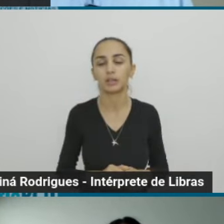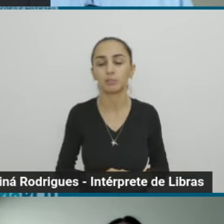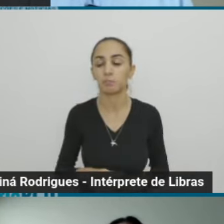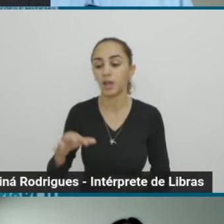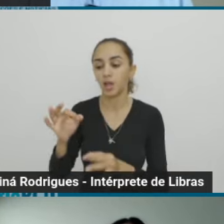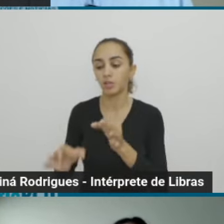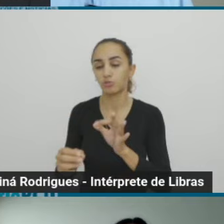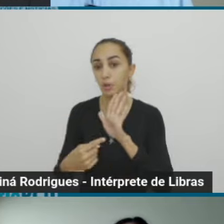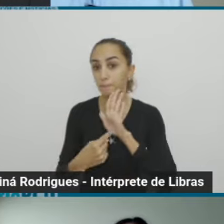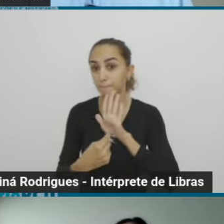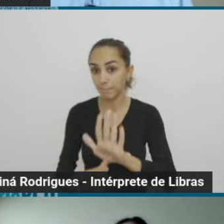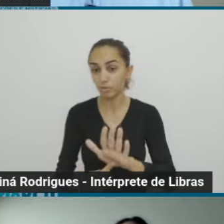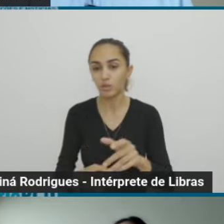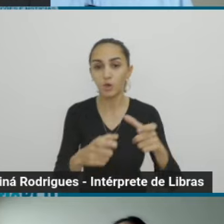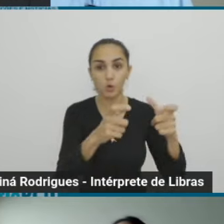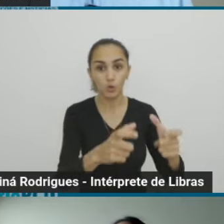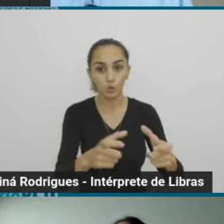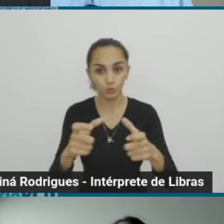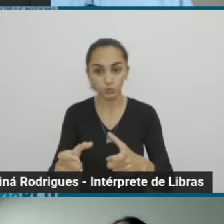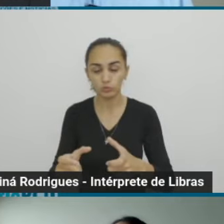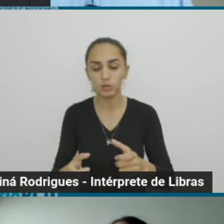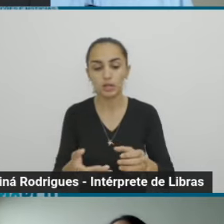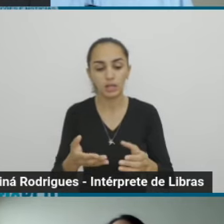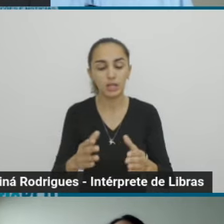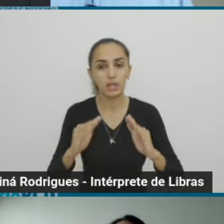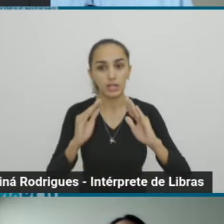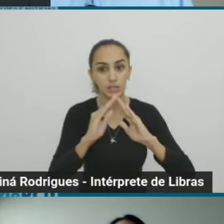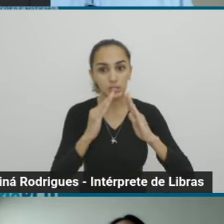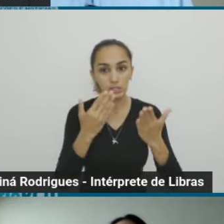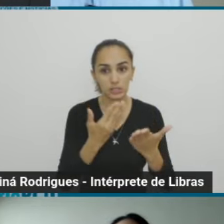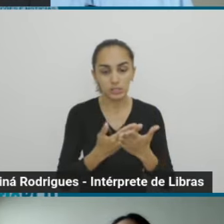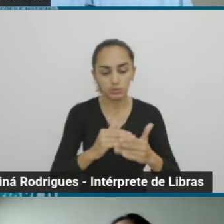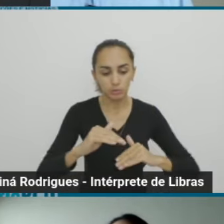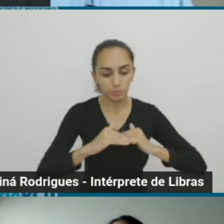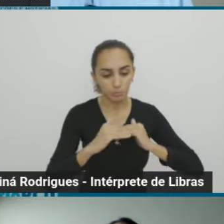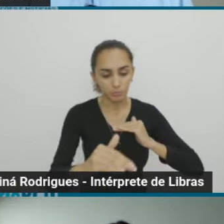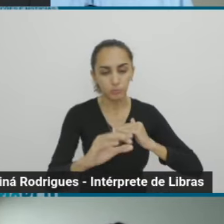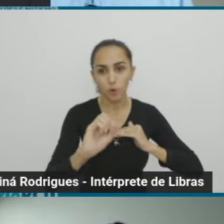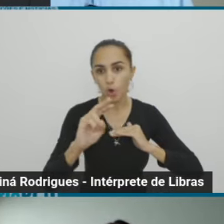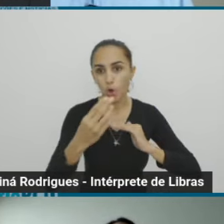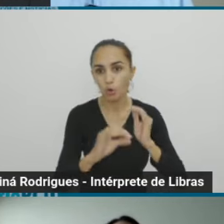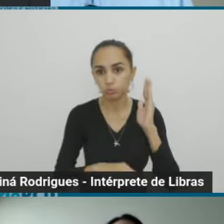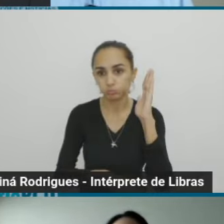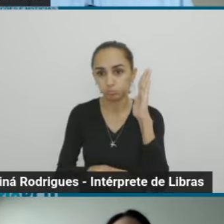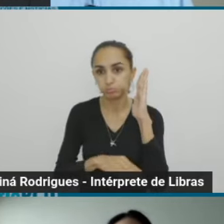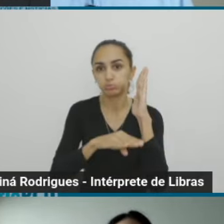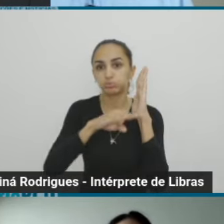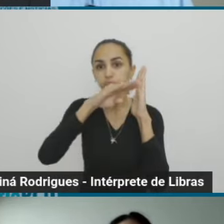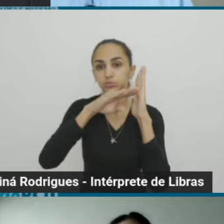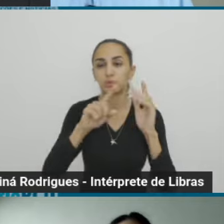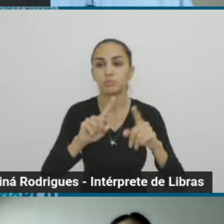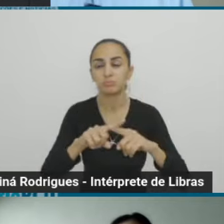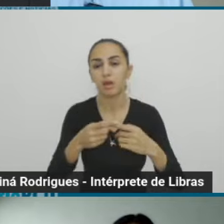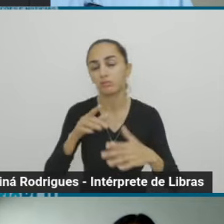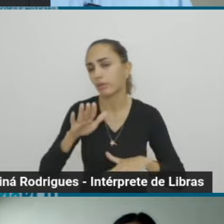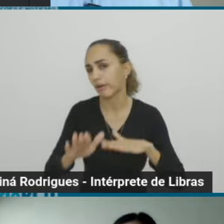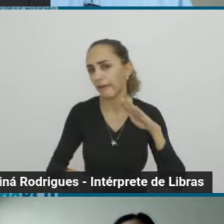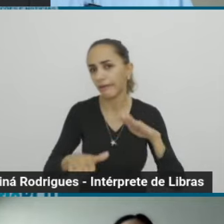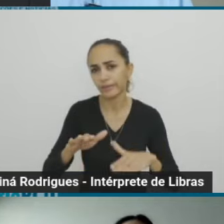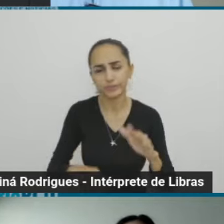As sessões eleitorais no térreo ou em escolas com elevador. Mas, vez ou outra, claro, é o elevador que não